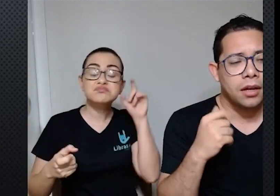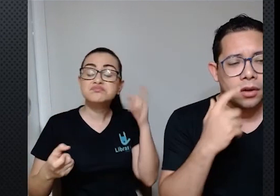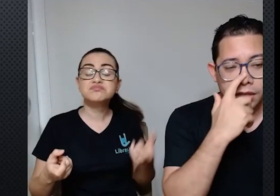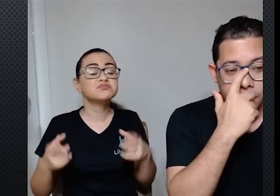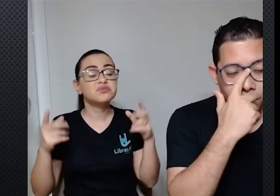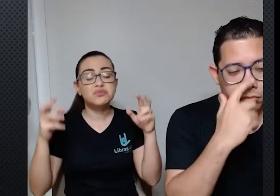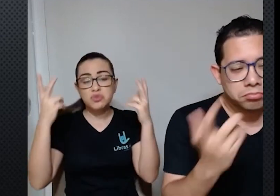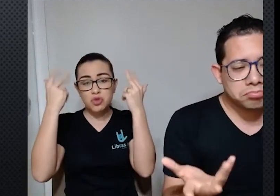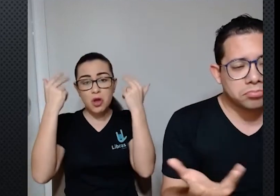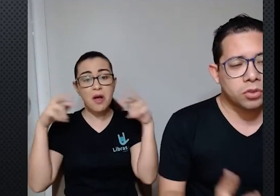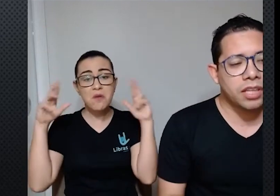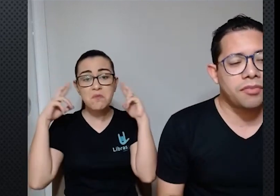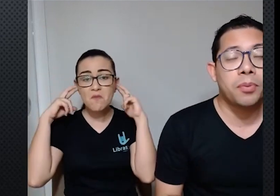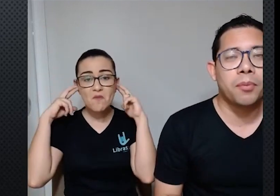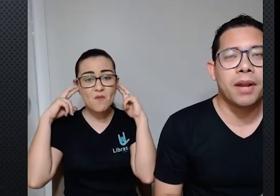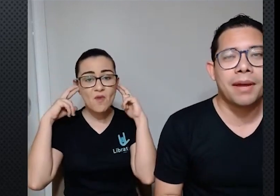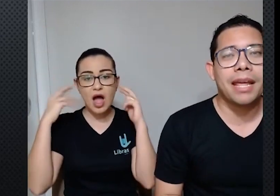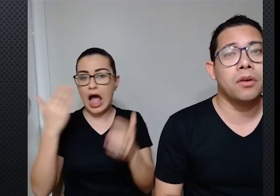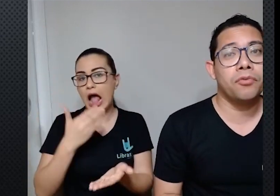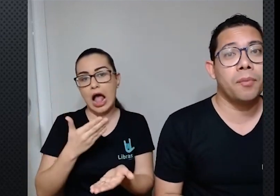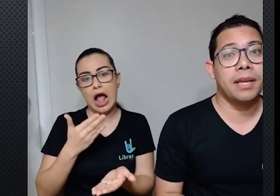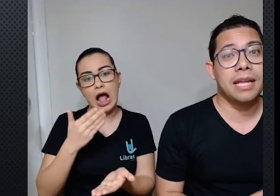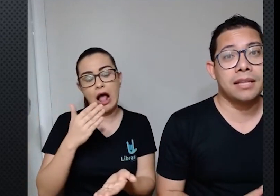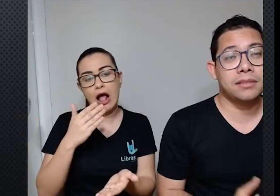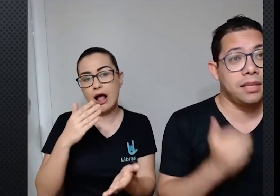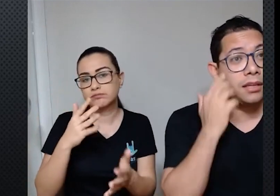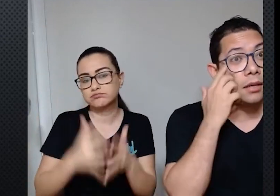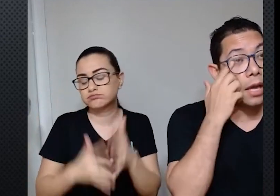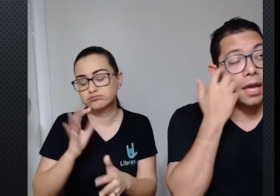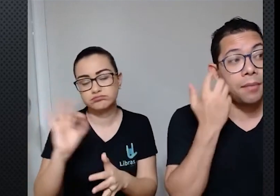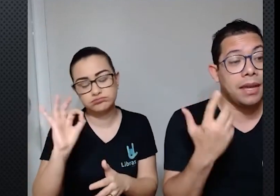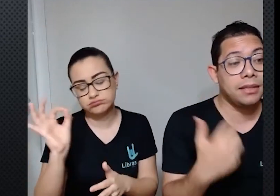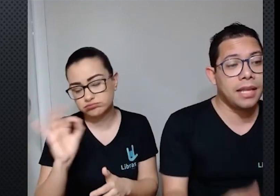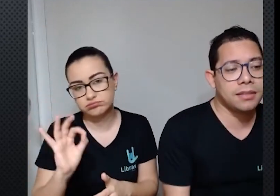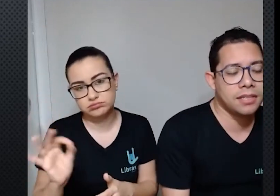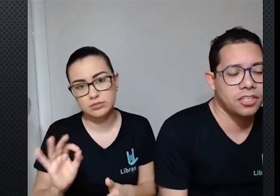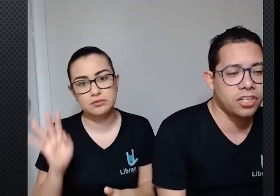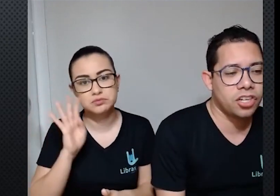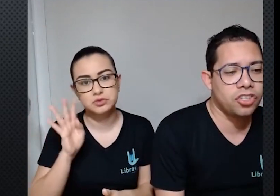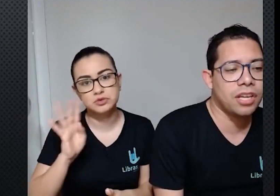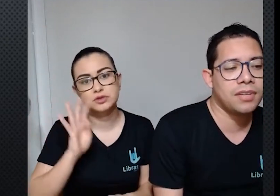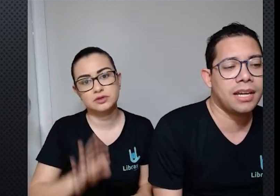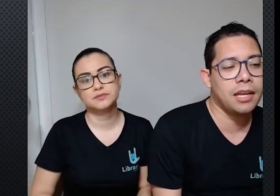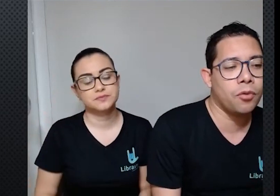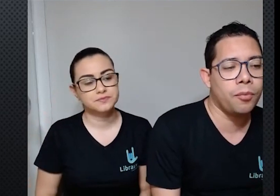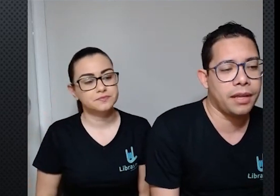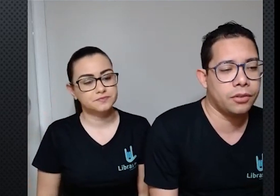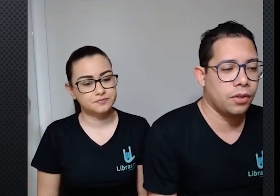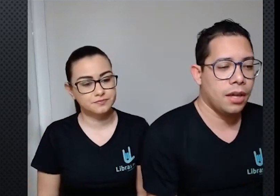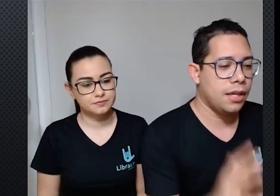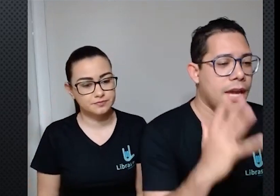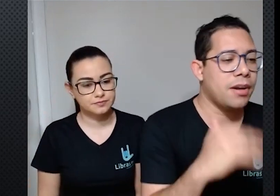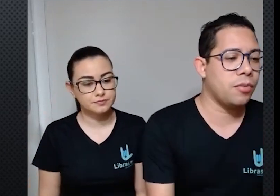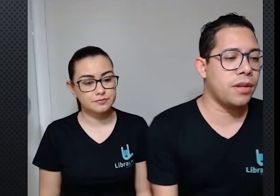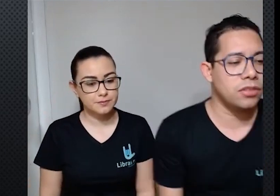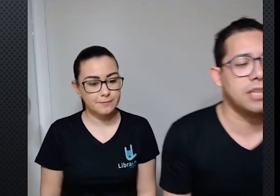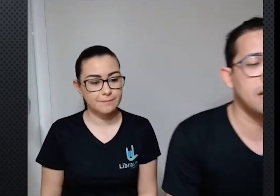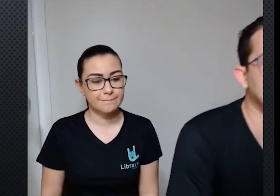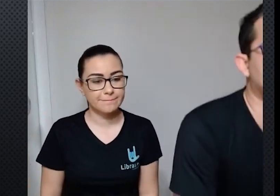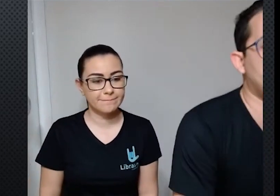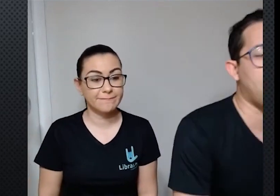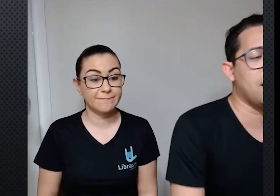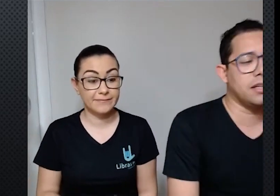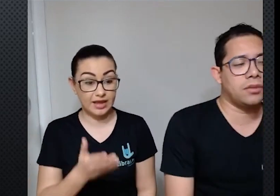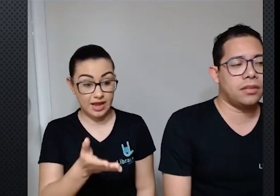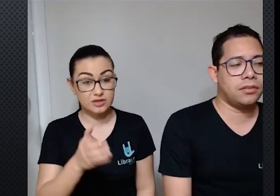né? Então não teve problema nenhum, foi uma ideia assim bem interessante que a gente teve naquele momento. E é mais ou menos isso que a